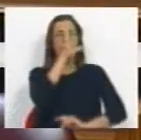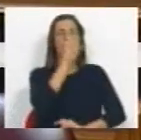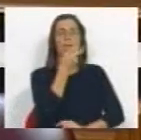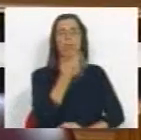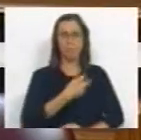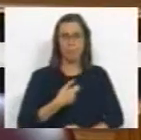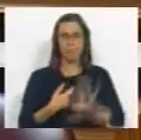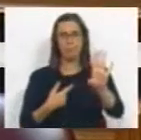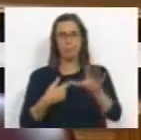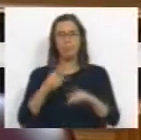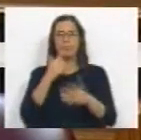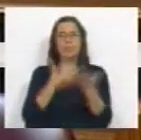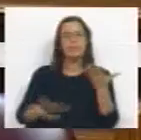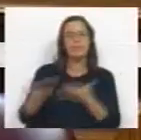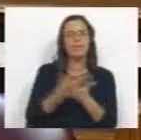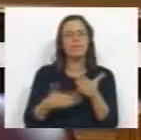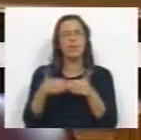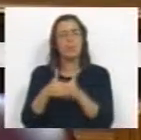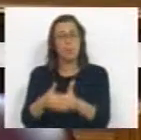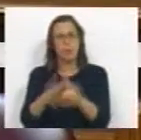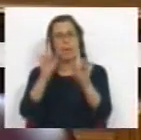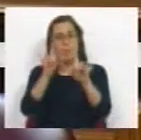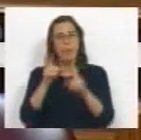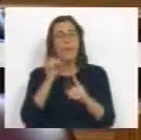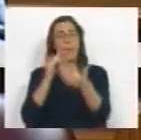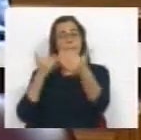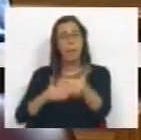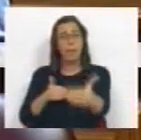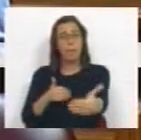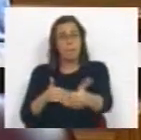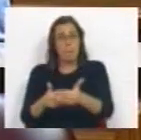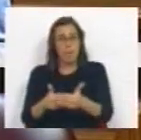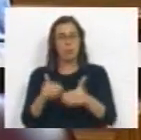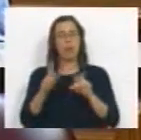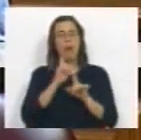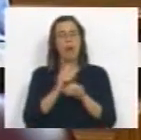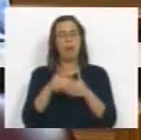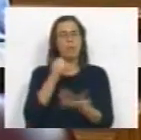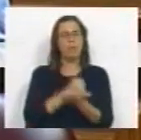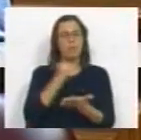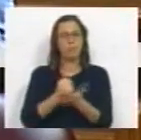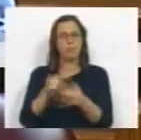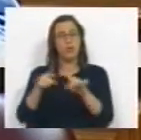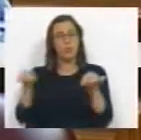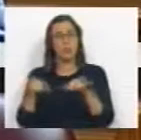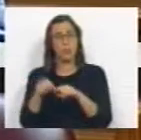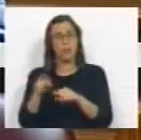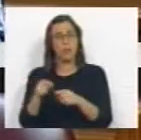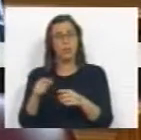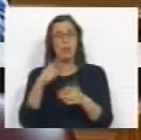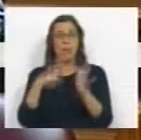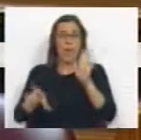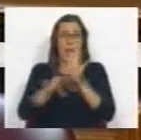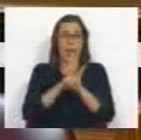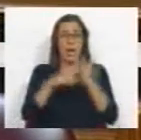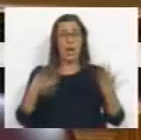exatamente pelo agilizar de procedimentos e, em concreto, com o encurtamento de prazos ao longo do processo de licenciamento de exploração, que consta da lei